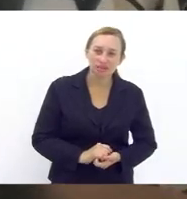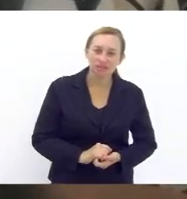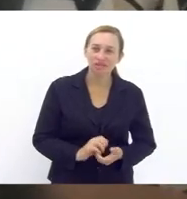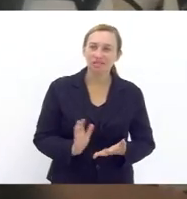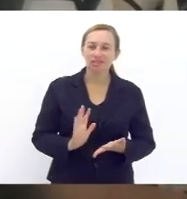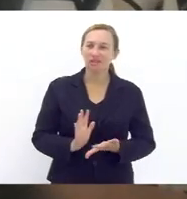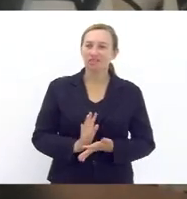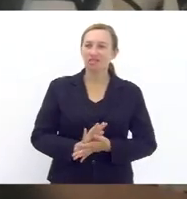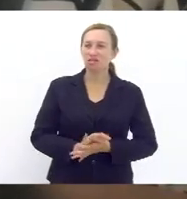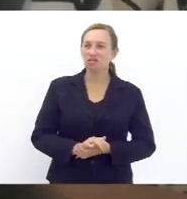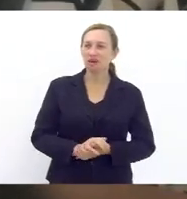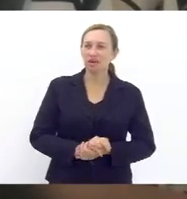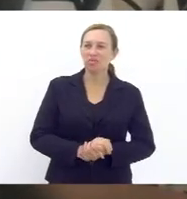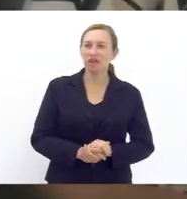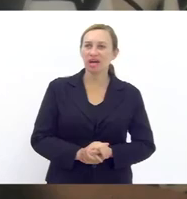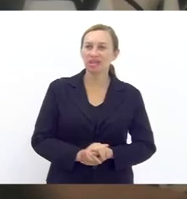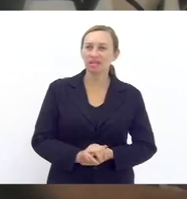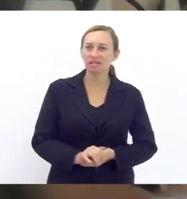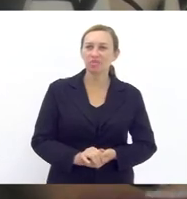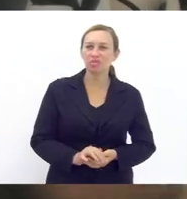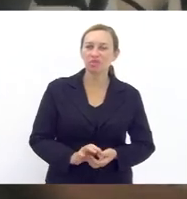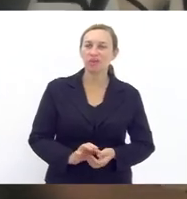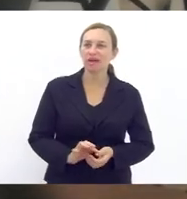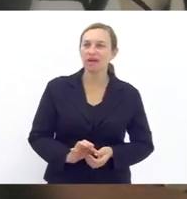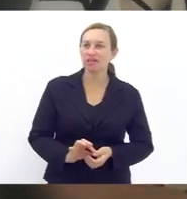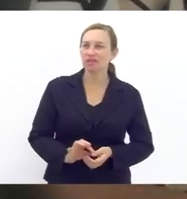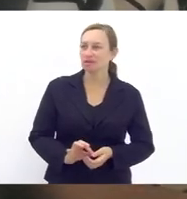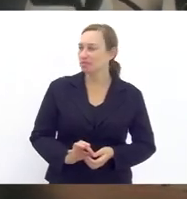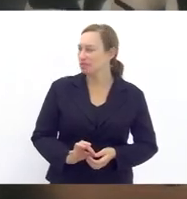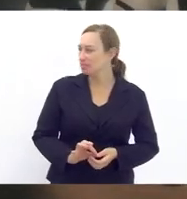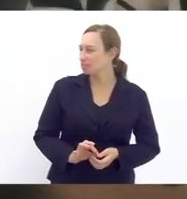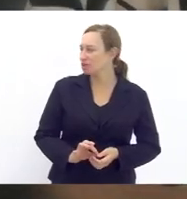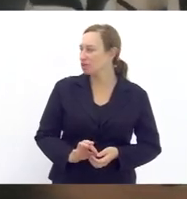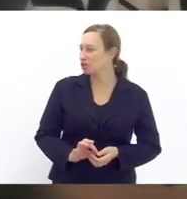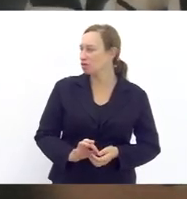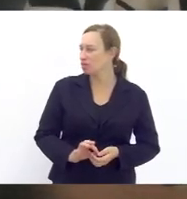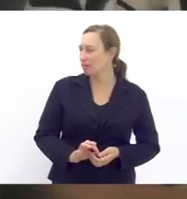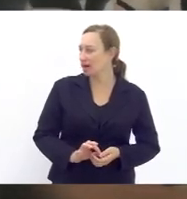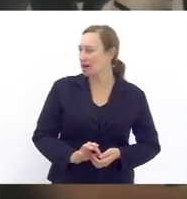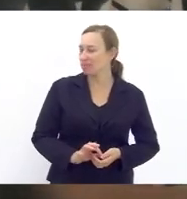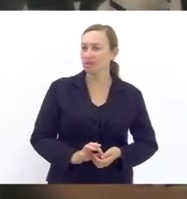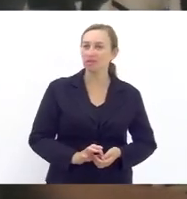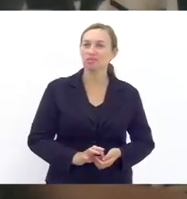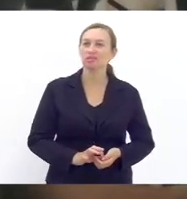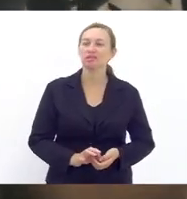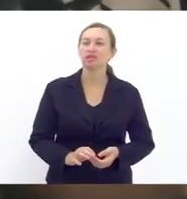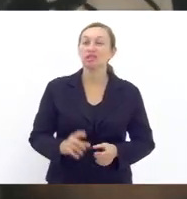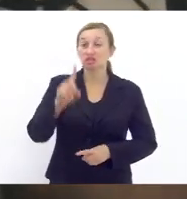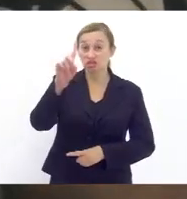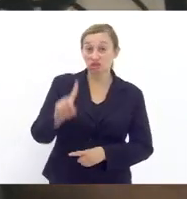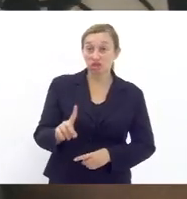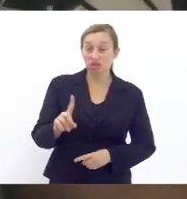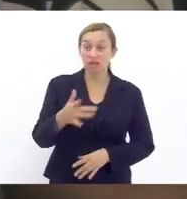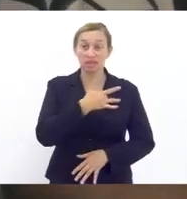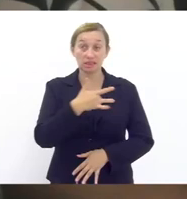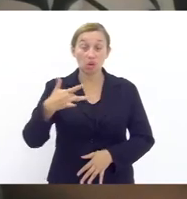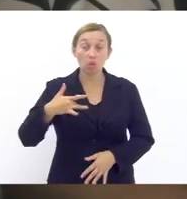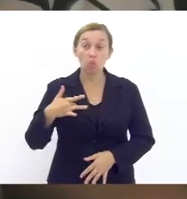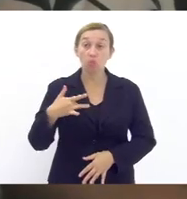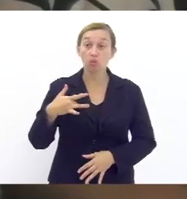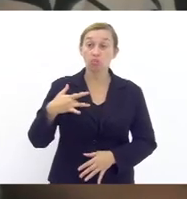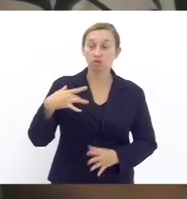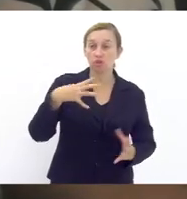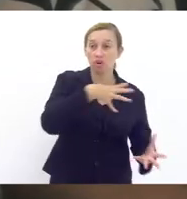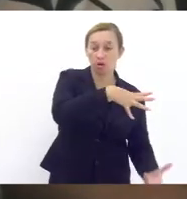né É E esse direito à saúde né é um direito Universal onde ele tá na carta de do